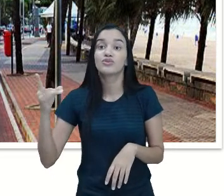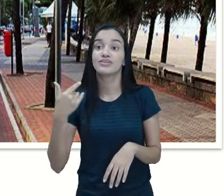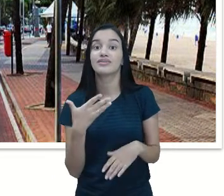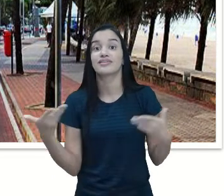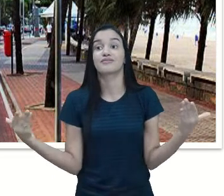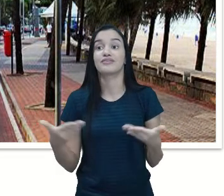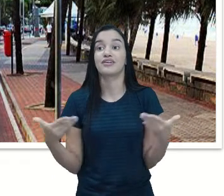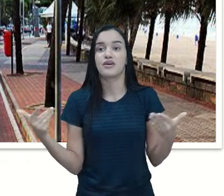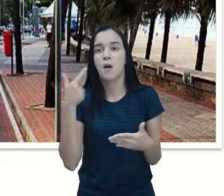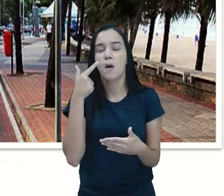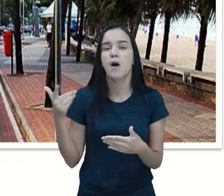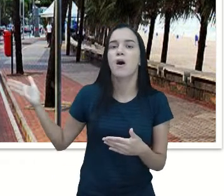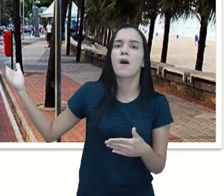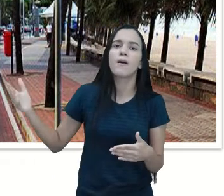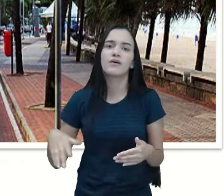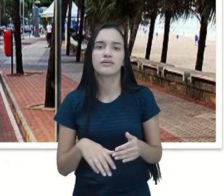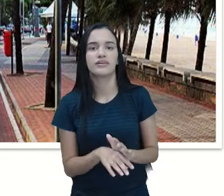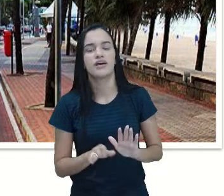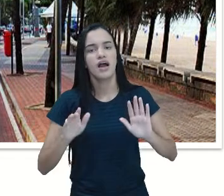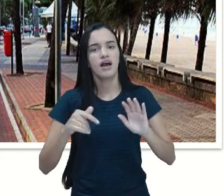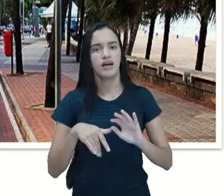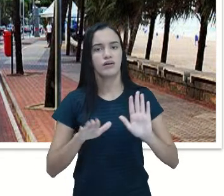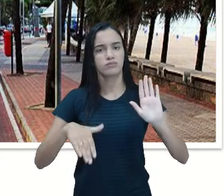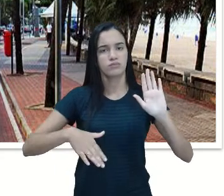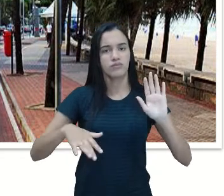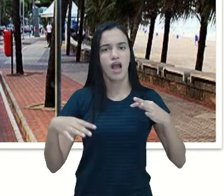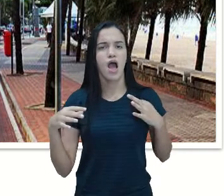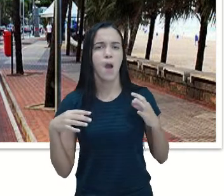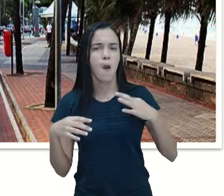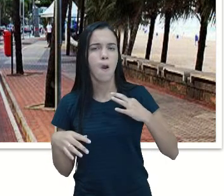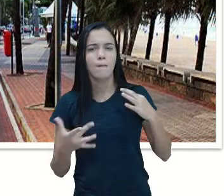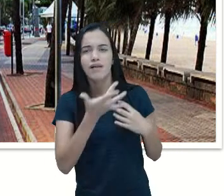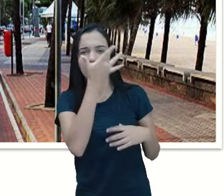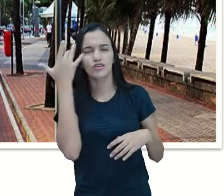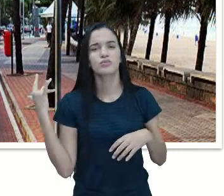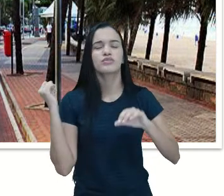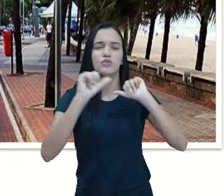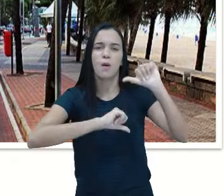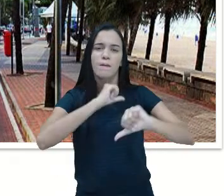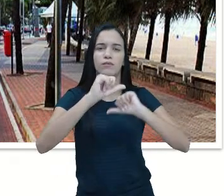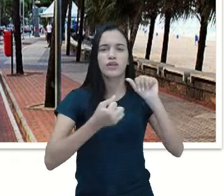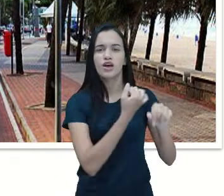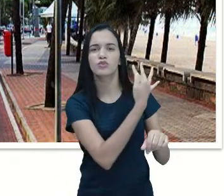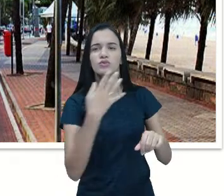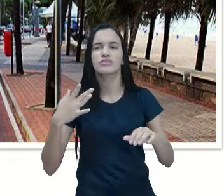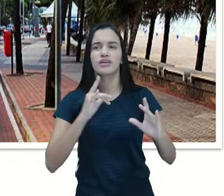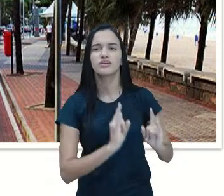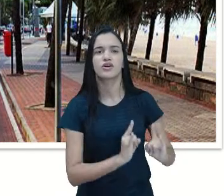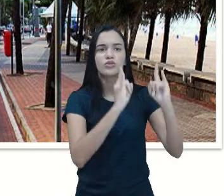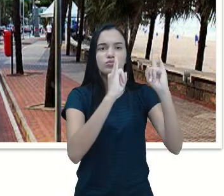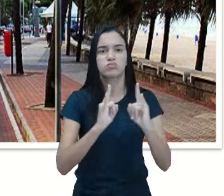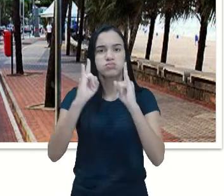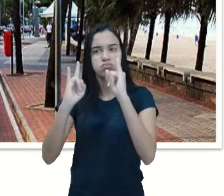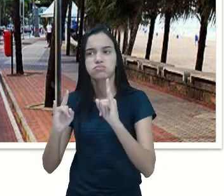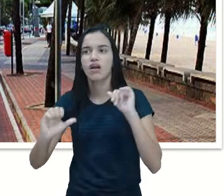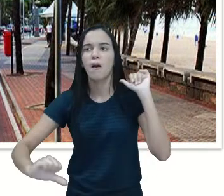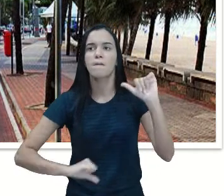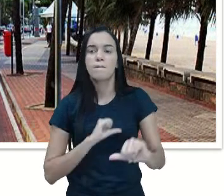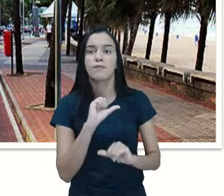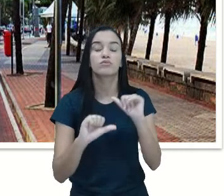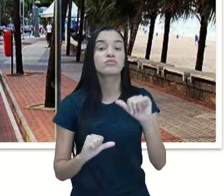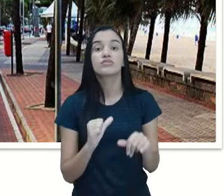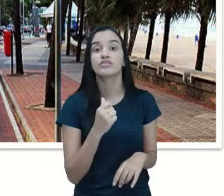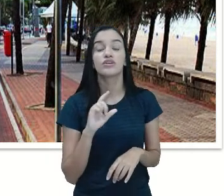né? O calçamento mudou, a vestimenta das pessoas também mudou, a quantidade de prédios. Em 1950, nós